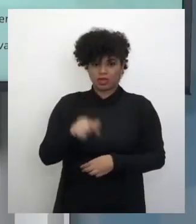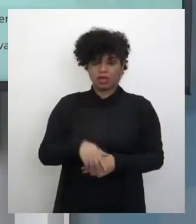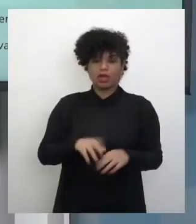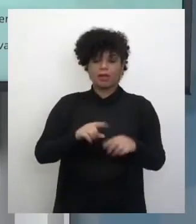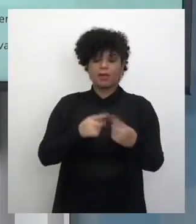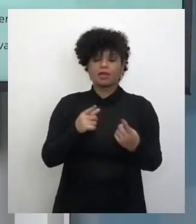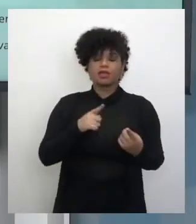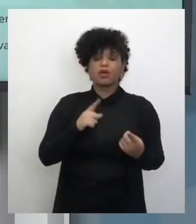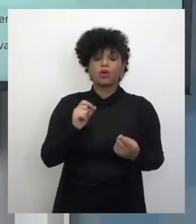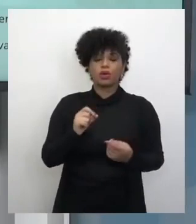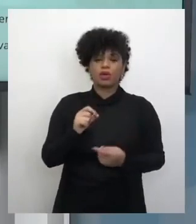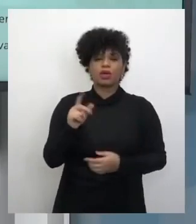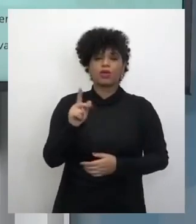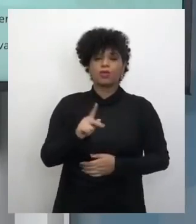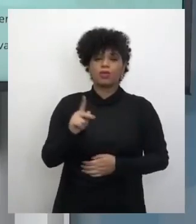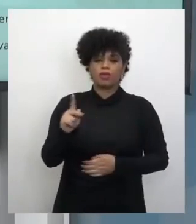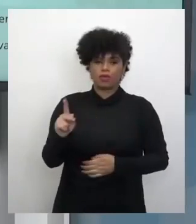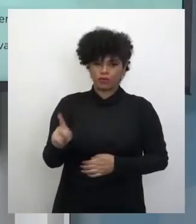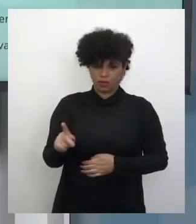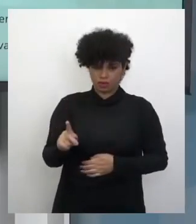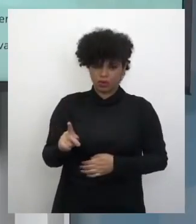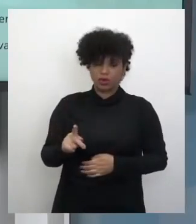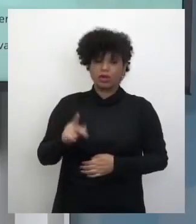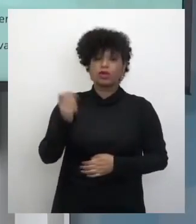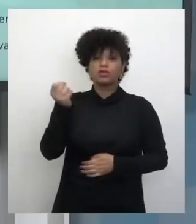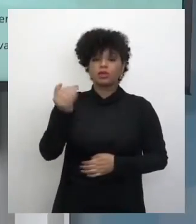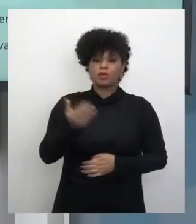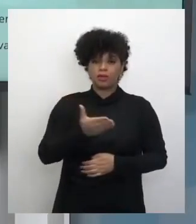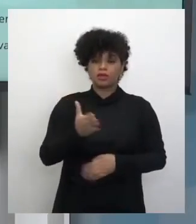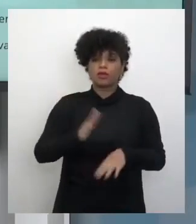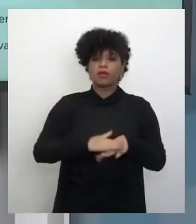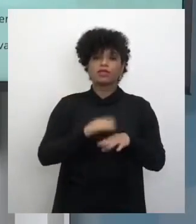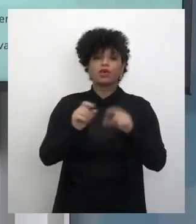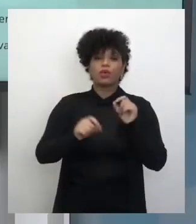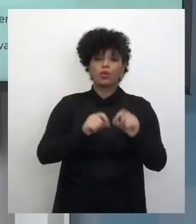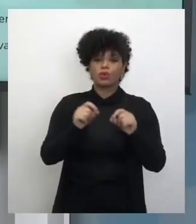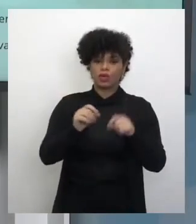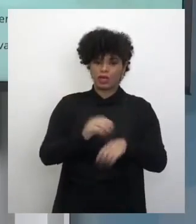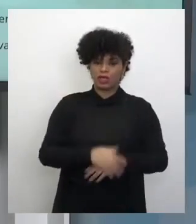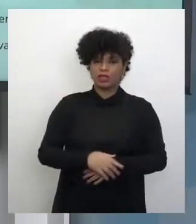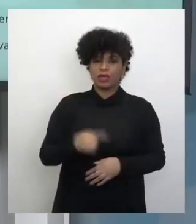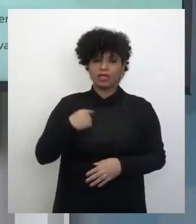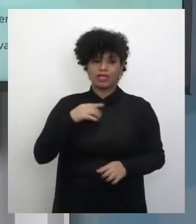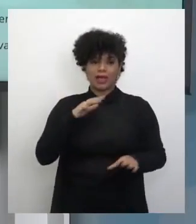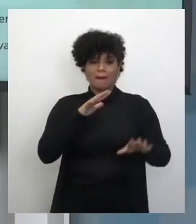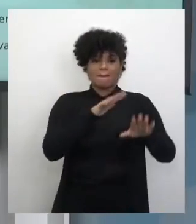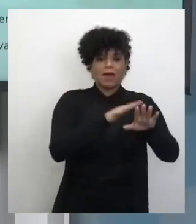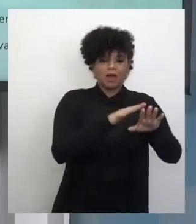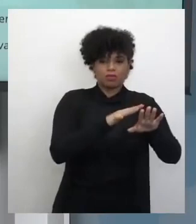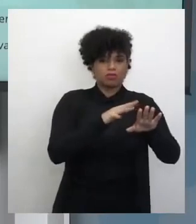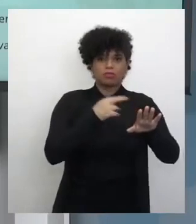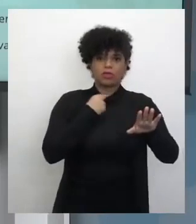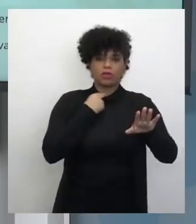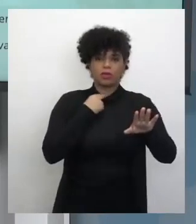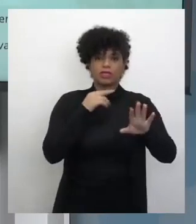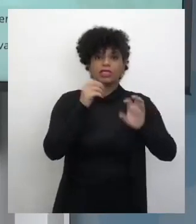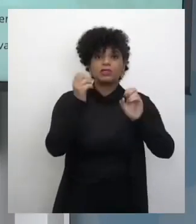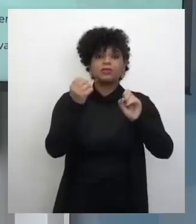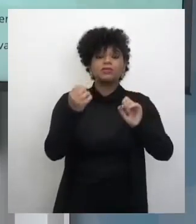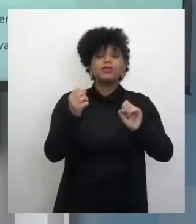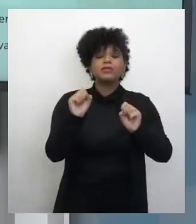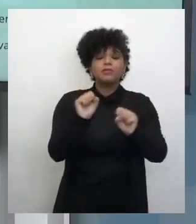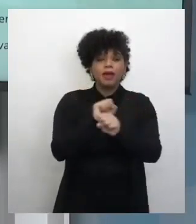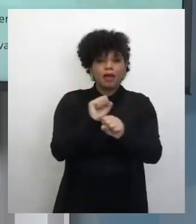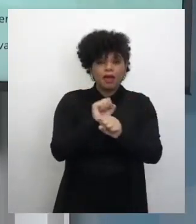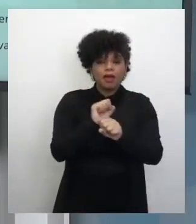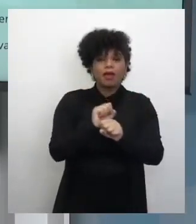indicado, até o professor falar para vocês o que vai ser feito, não colocar a mão em nenhum equipamento, nenhum reagente, em